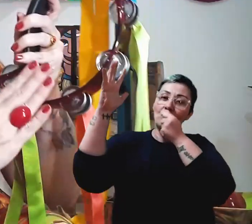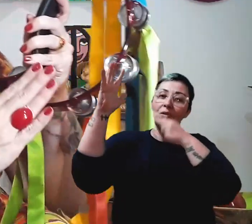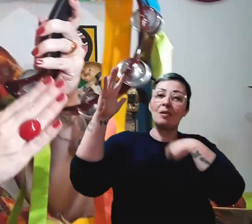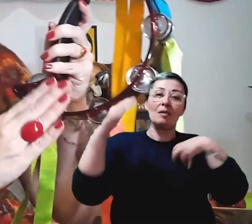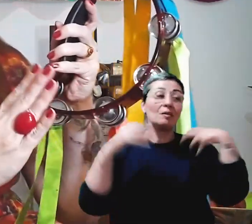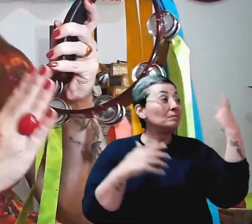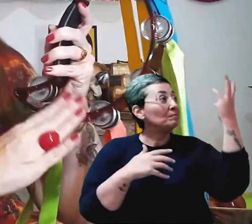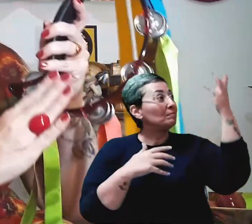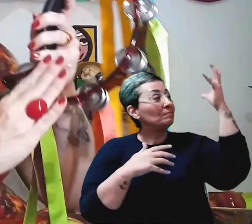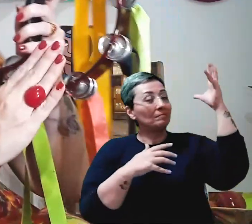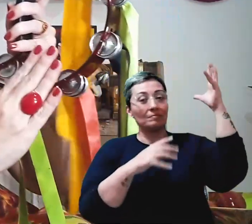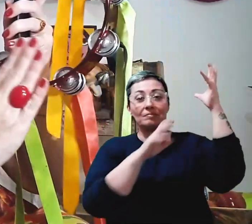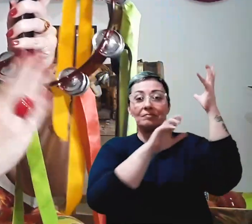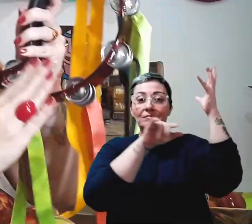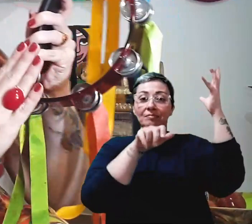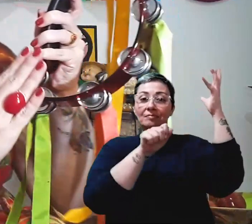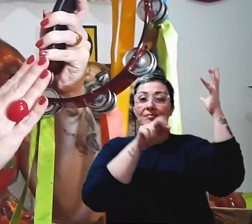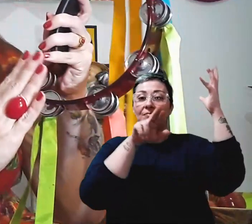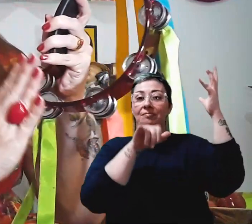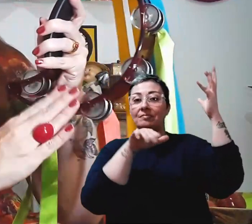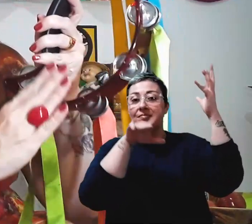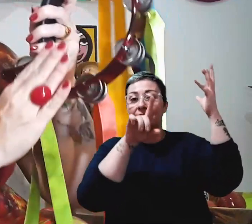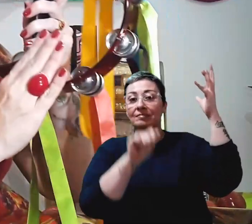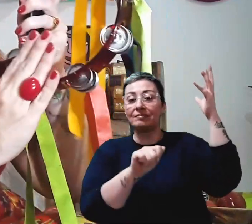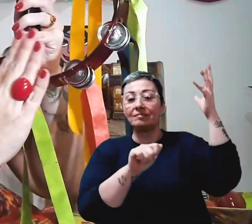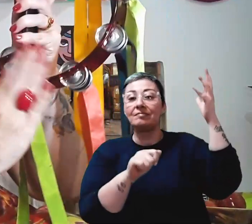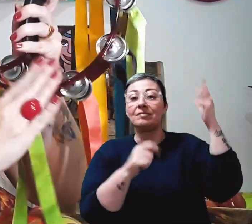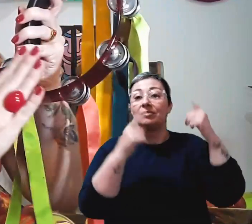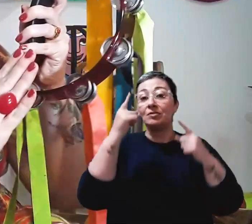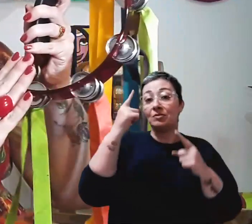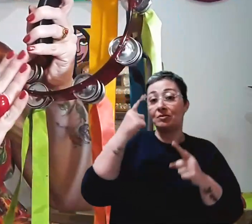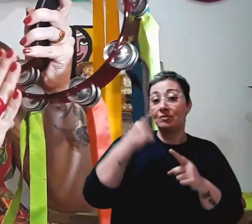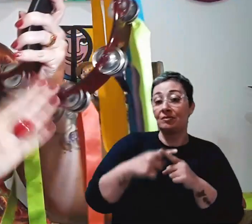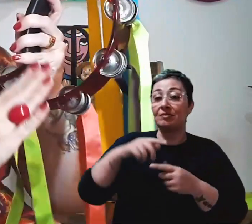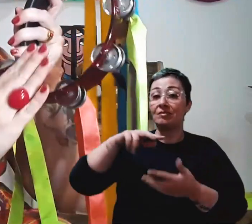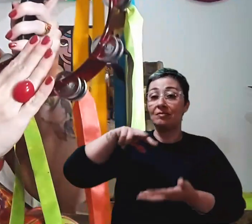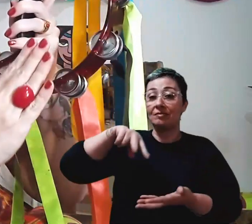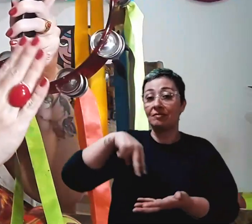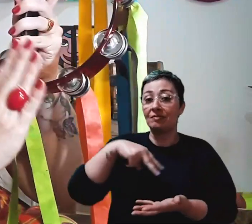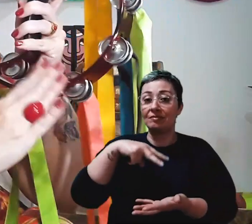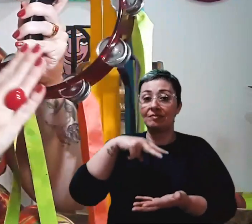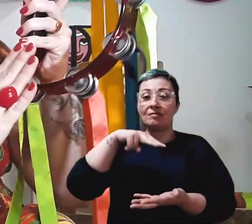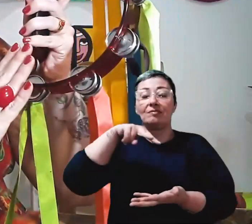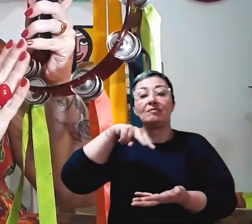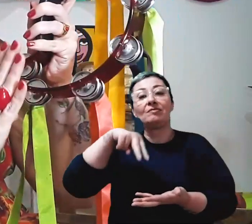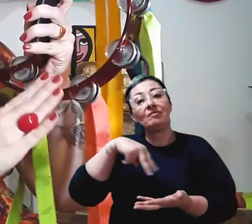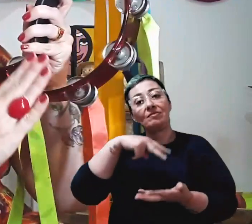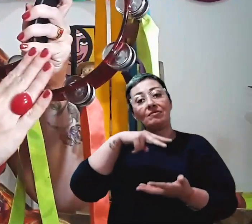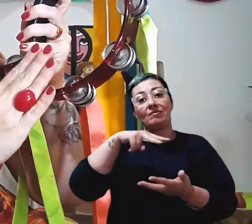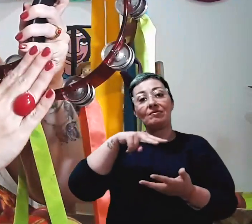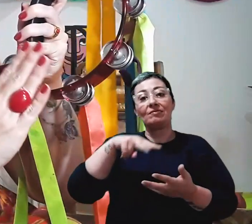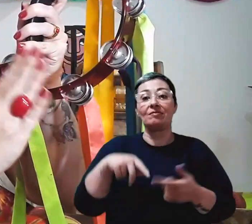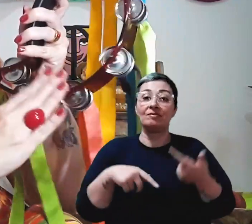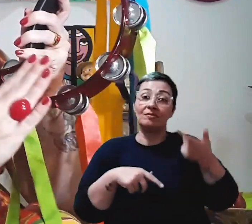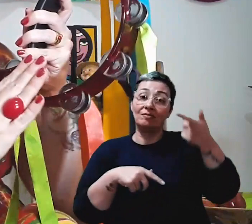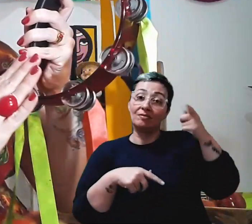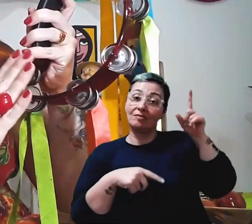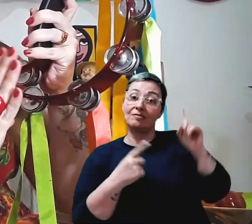limoeiro, meu pé de jacaranda, uma vez o